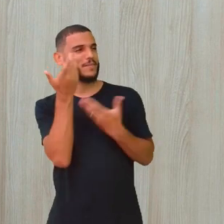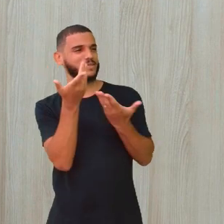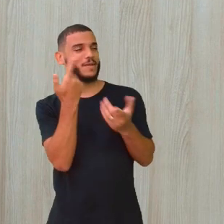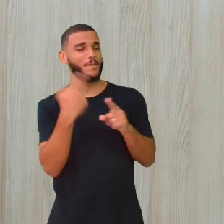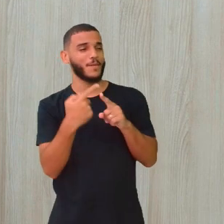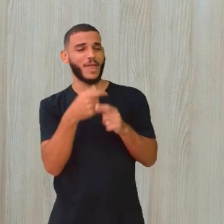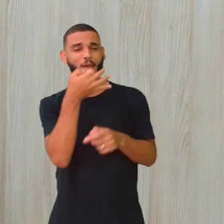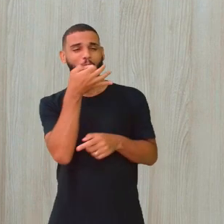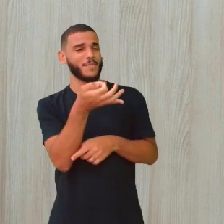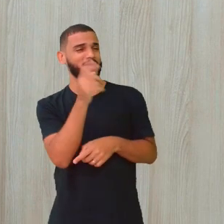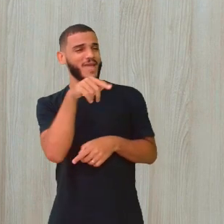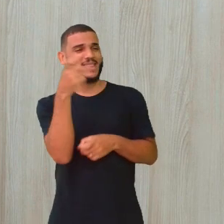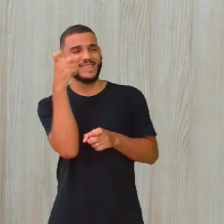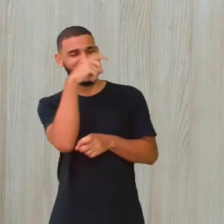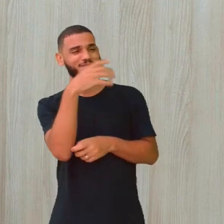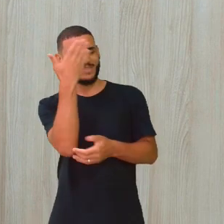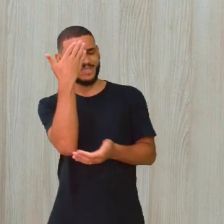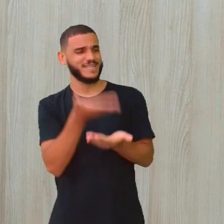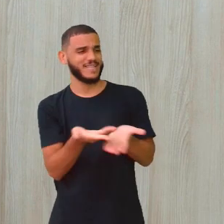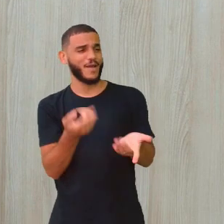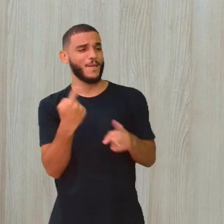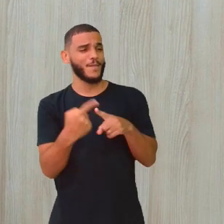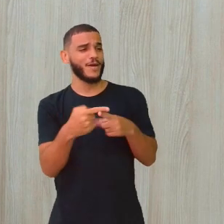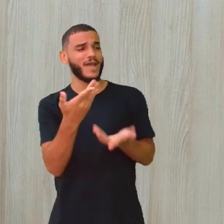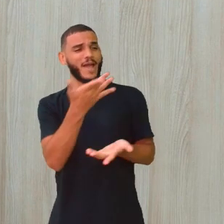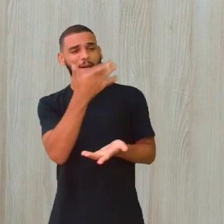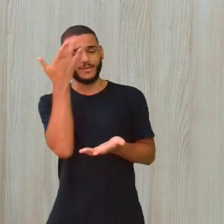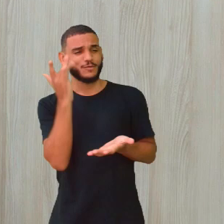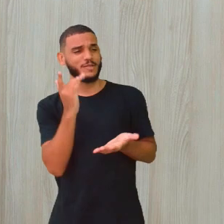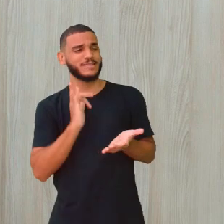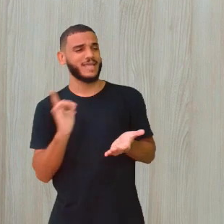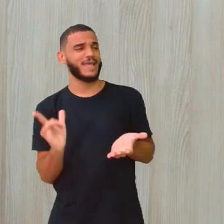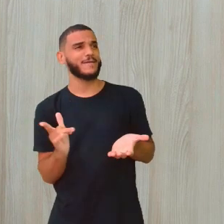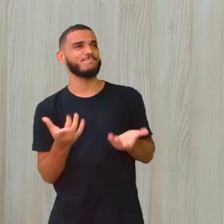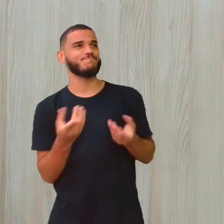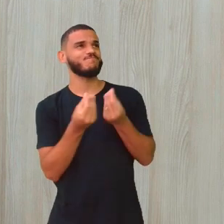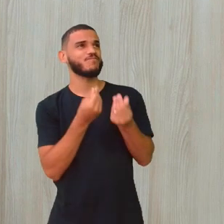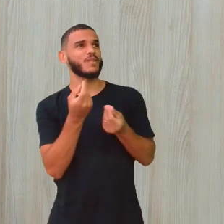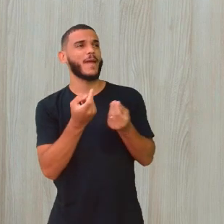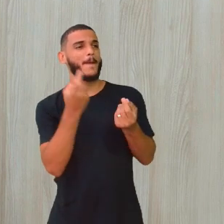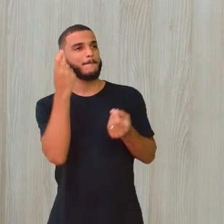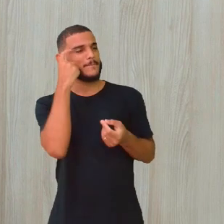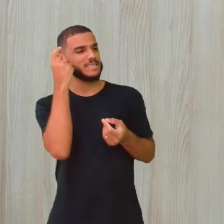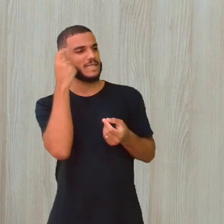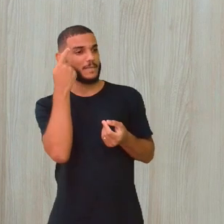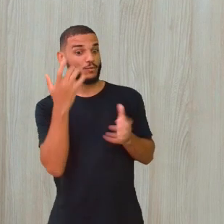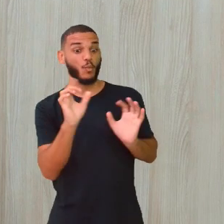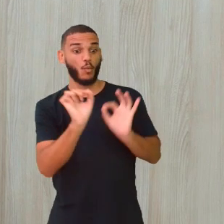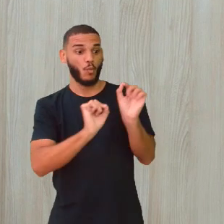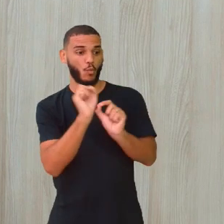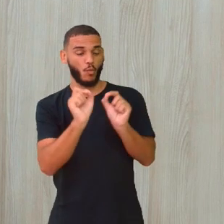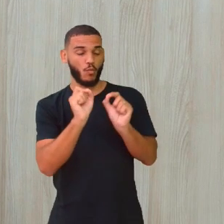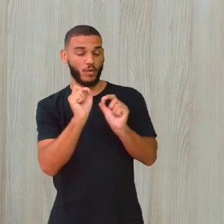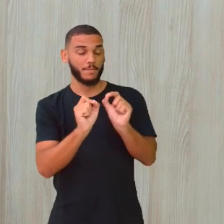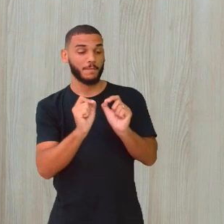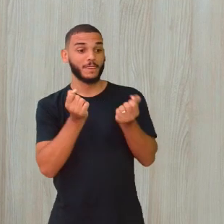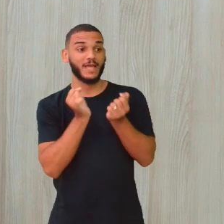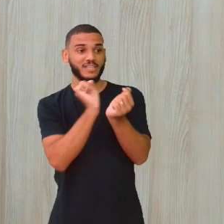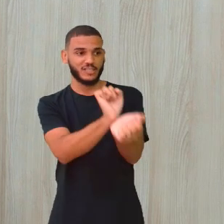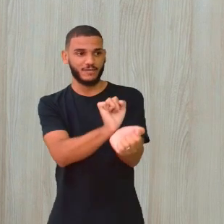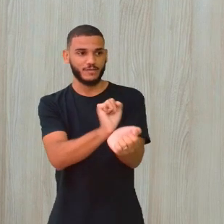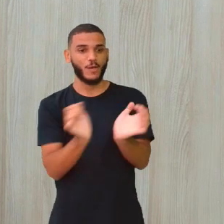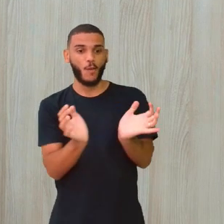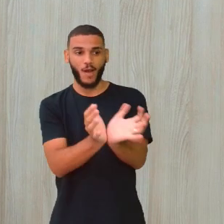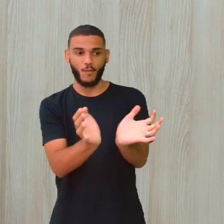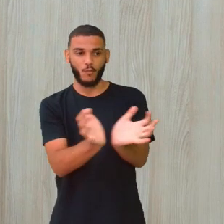difícil de se acreditar. Porque você associa a escravidão a uma raça, isso. né? E acha que isso é